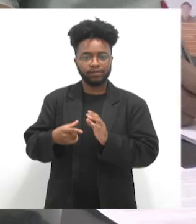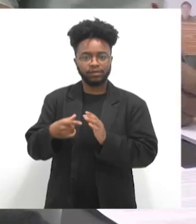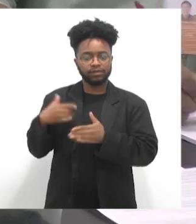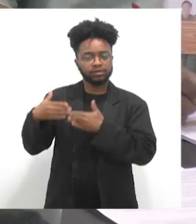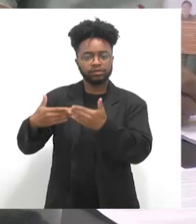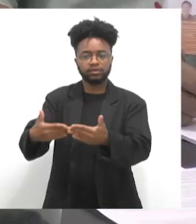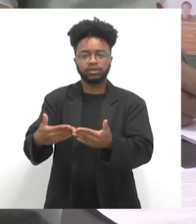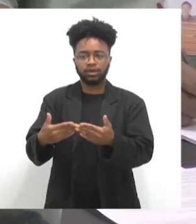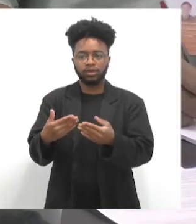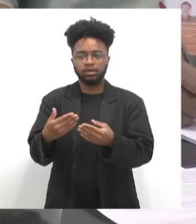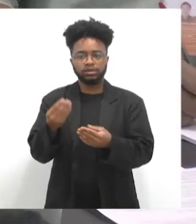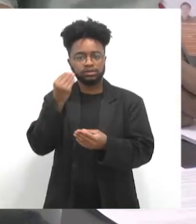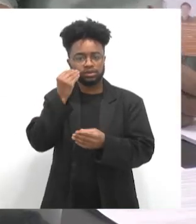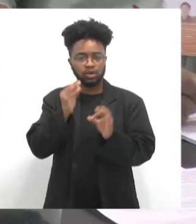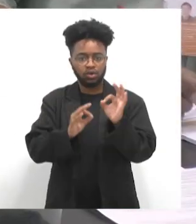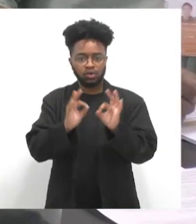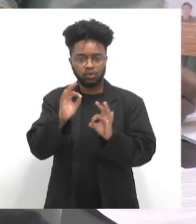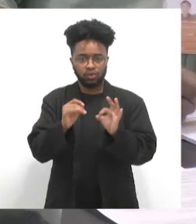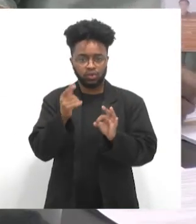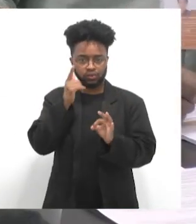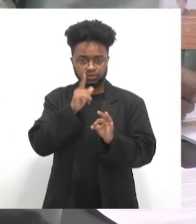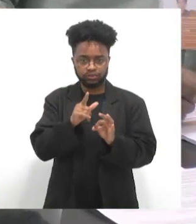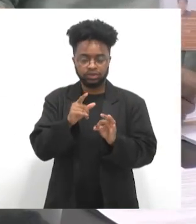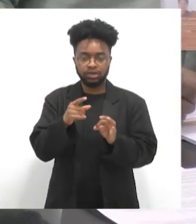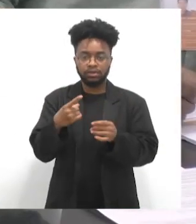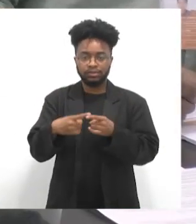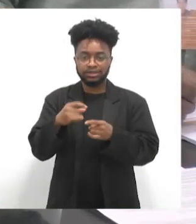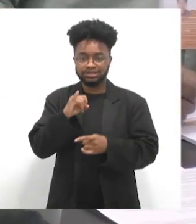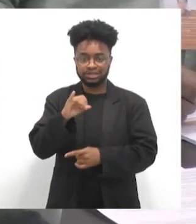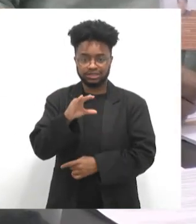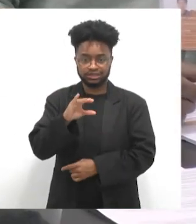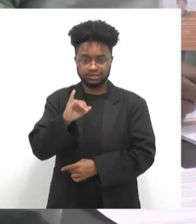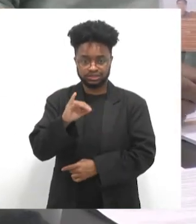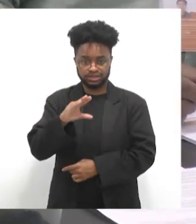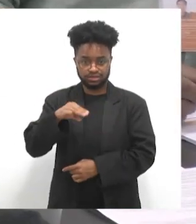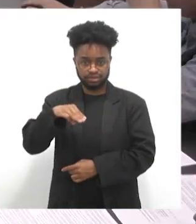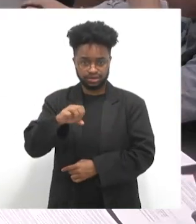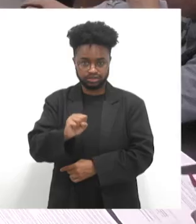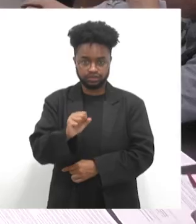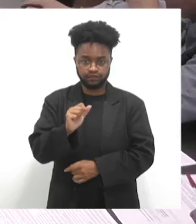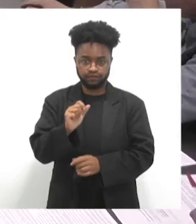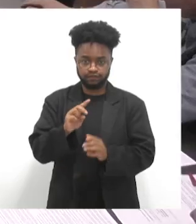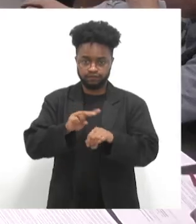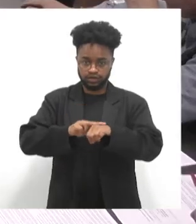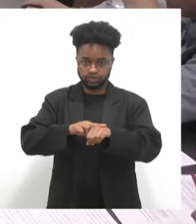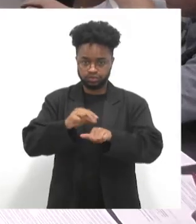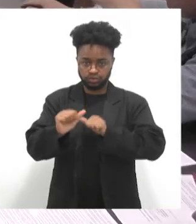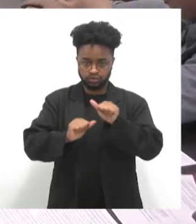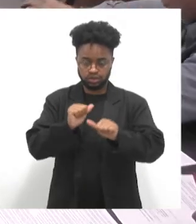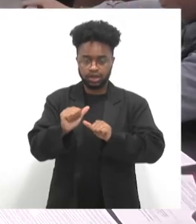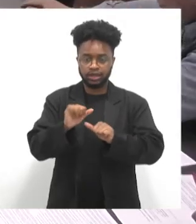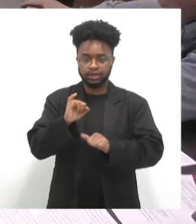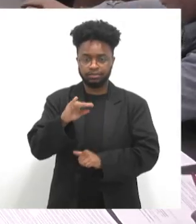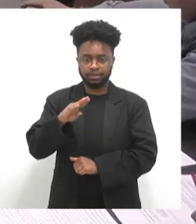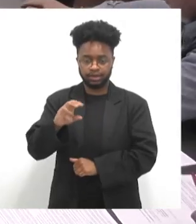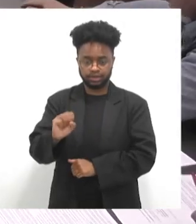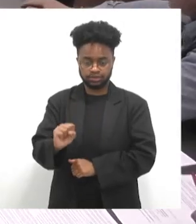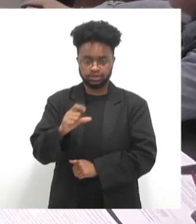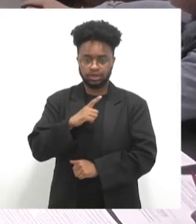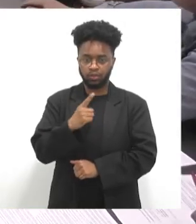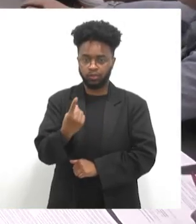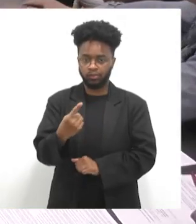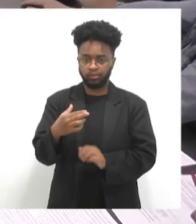consignado. Quando o CMS Verde acabar e virar IBS, um dos critérios